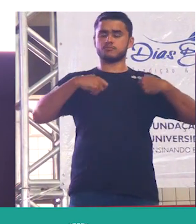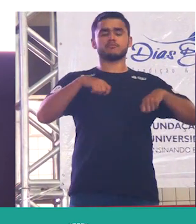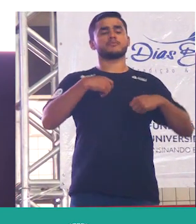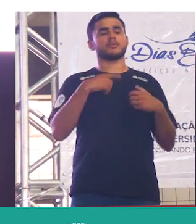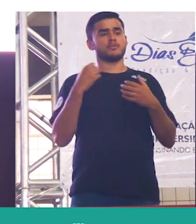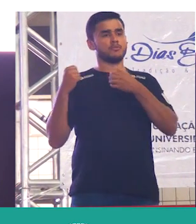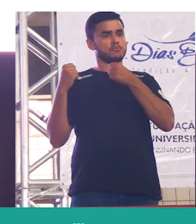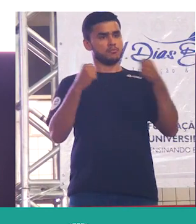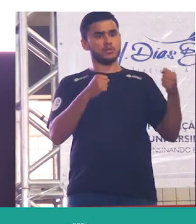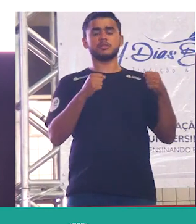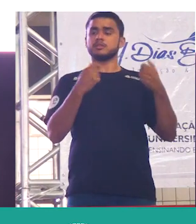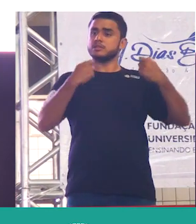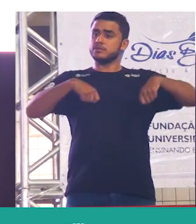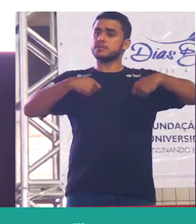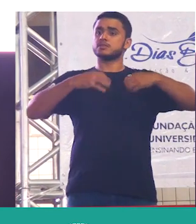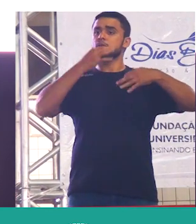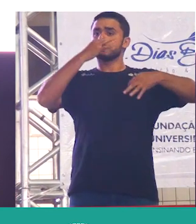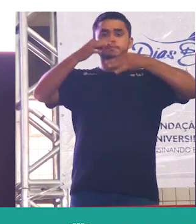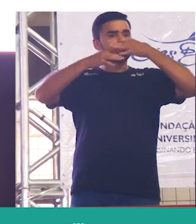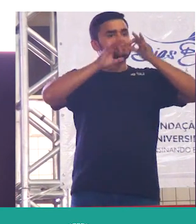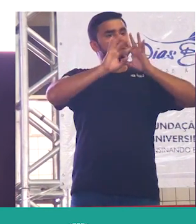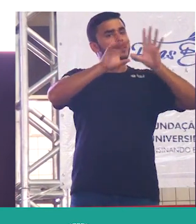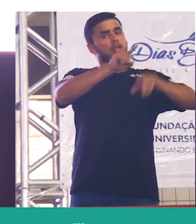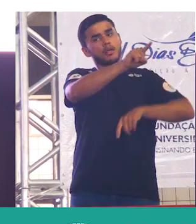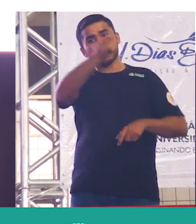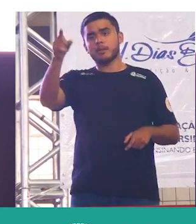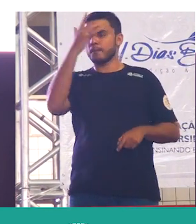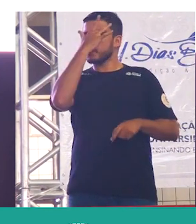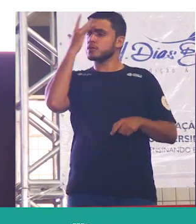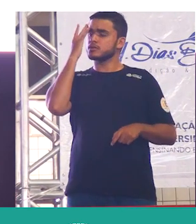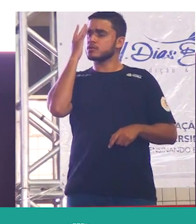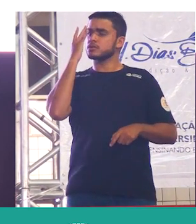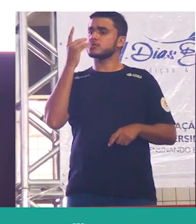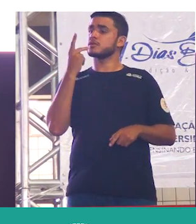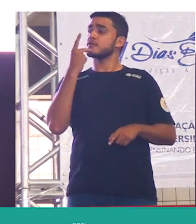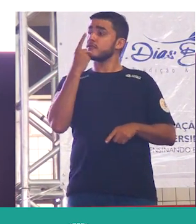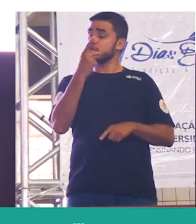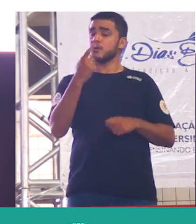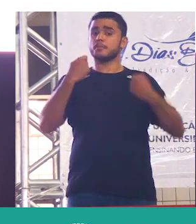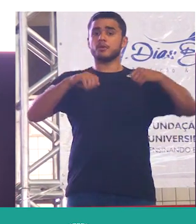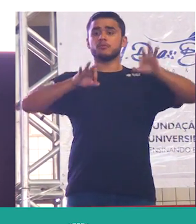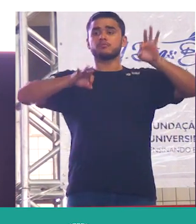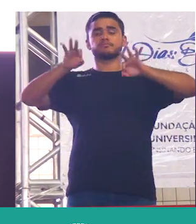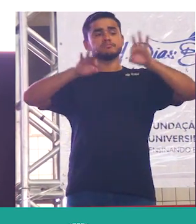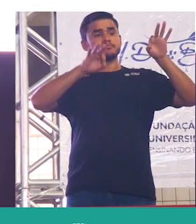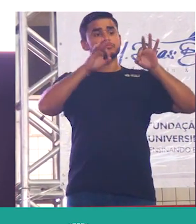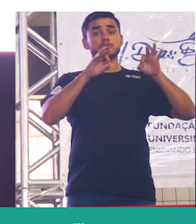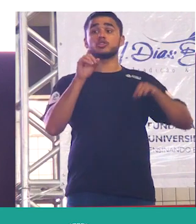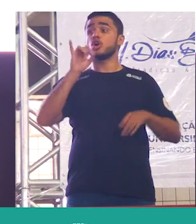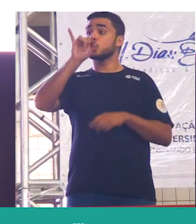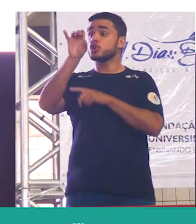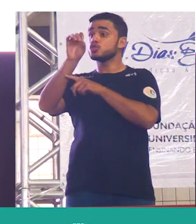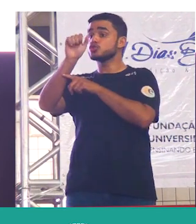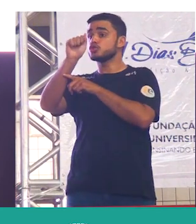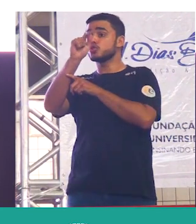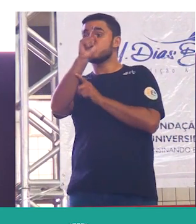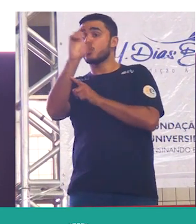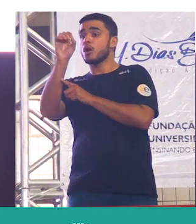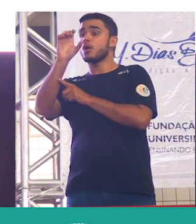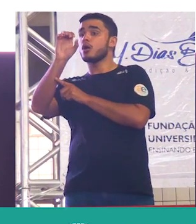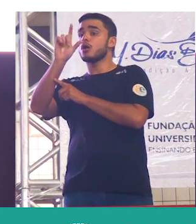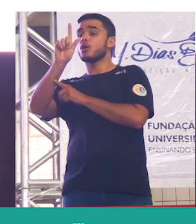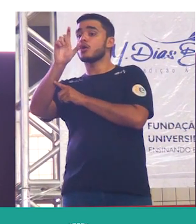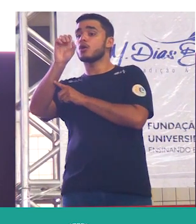deveria ser devolvido aos civis, que a missão era só derrubar João Goulart,